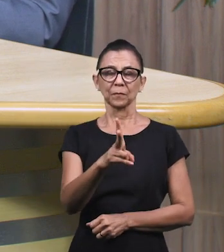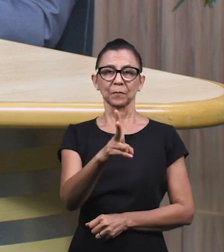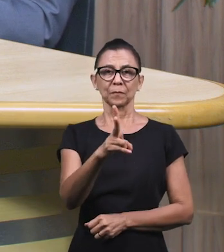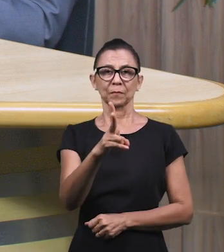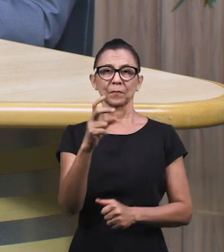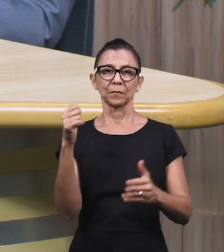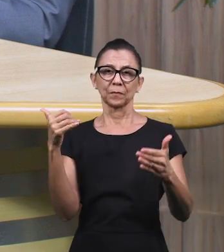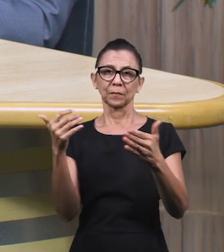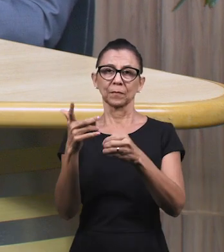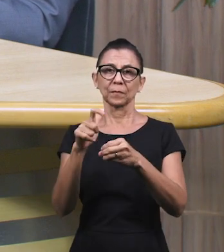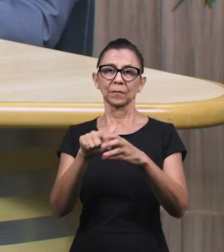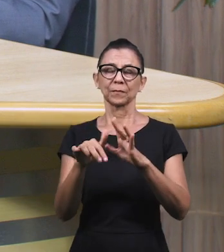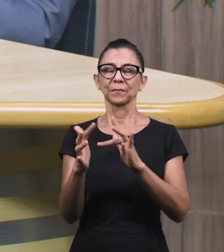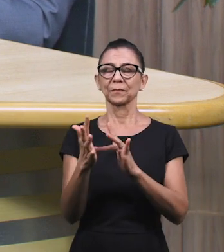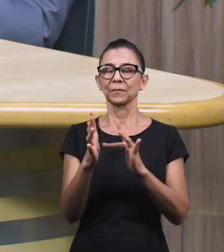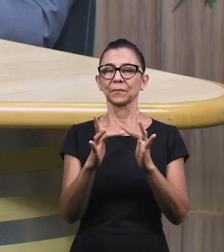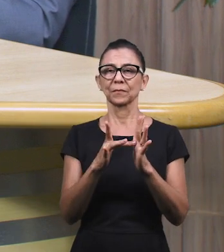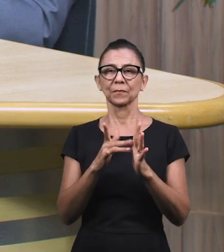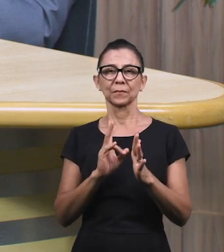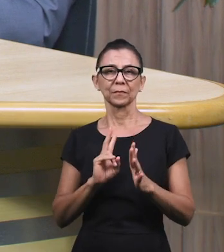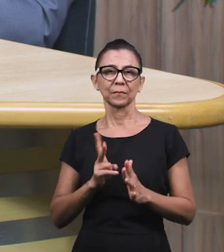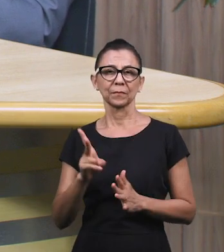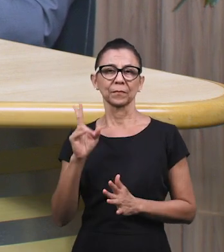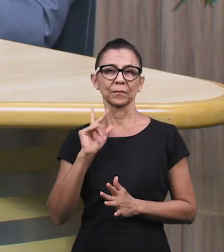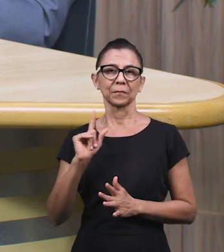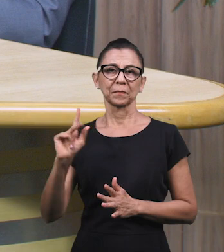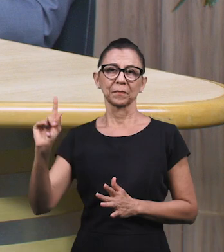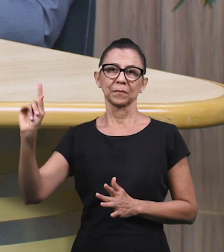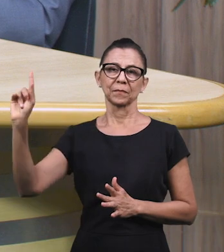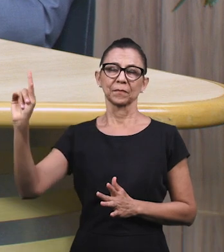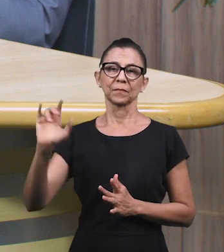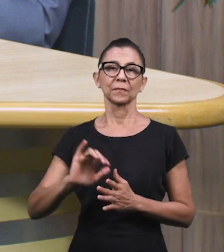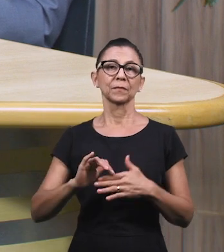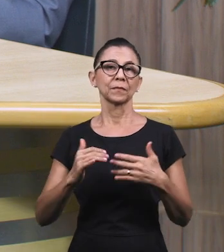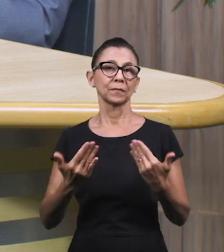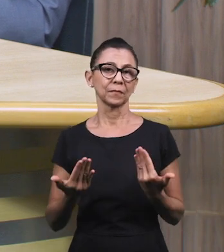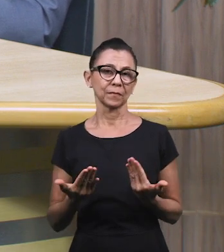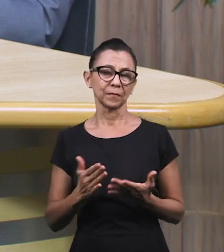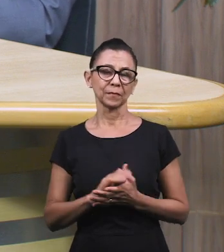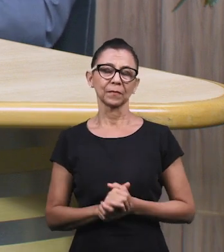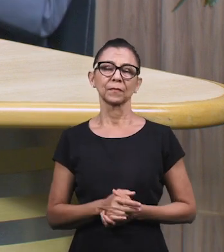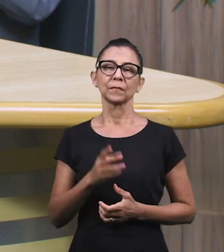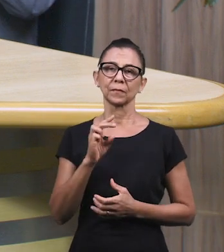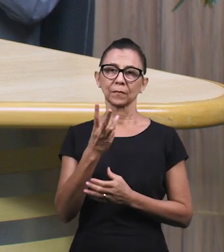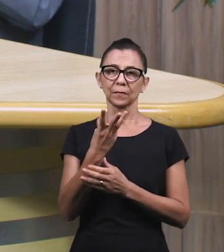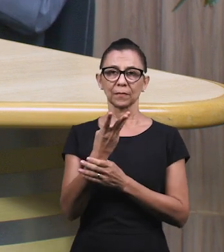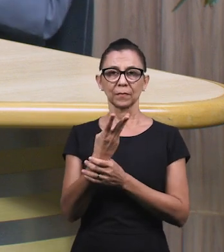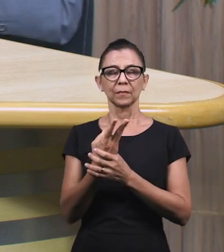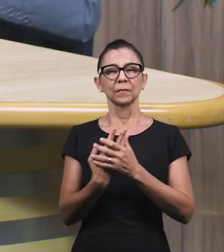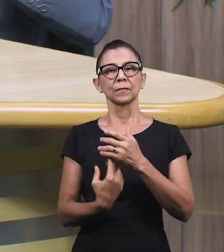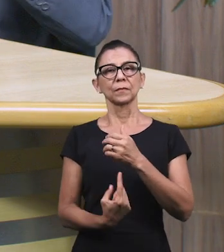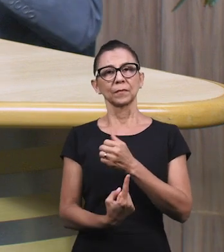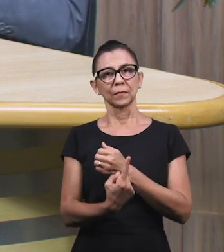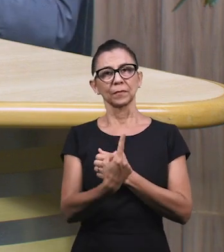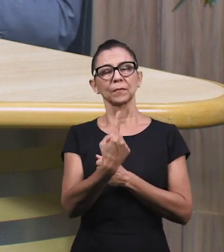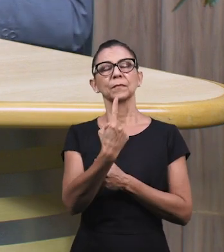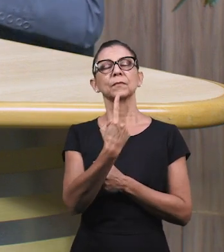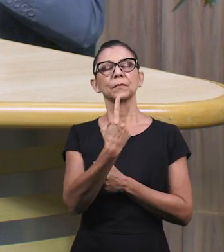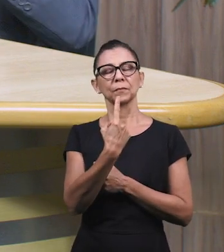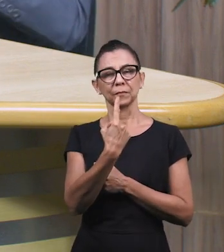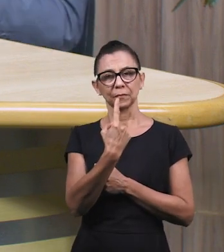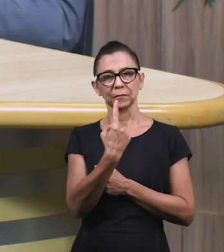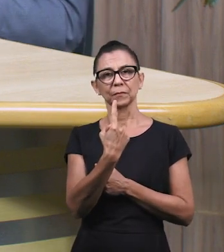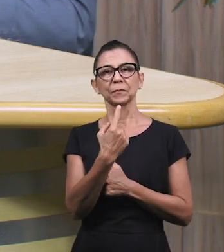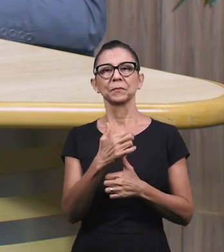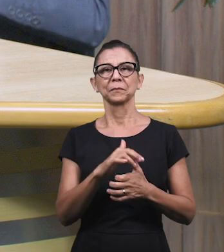até a volta de Jesus, para todo sempre. Ou seja, é o tempo todo, é a Trindade manifestada,